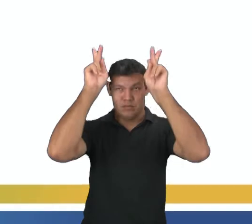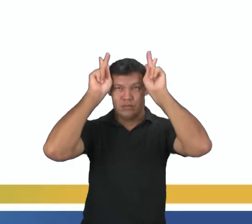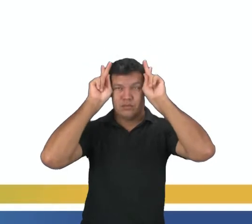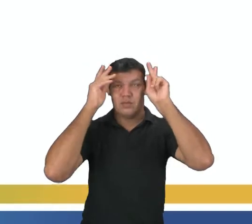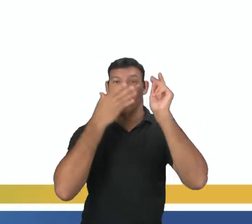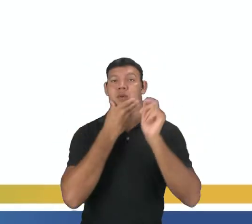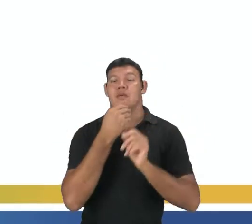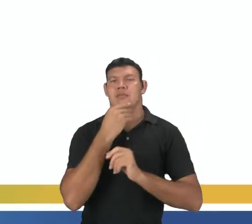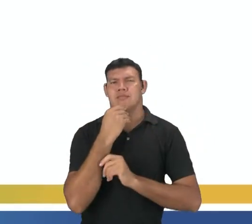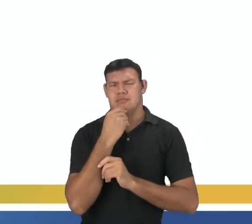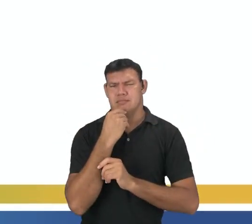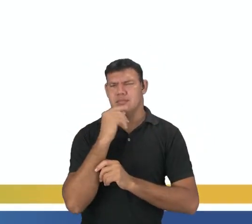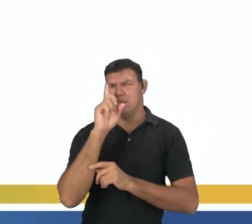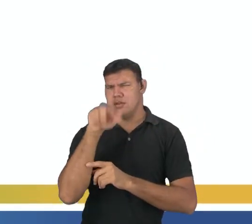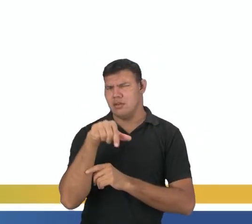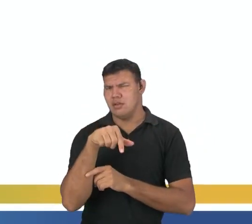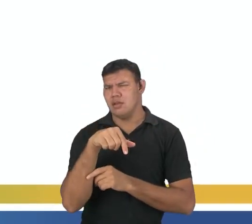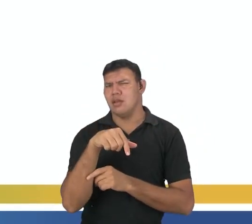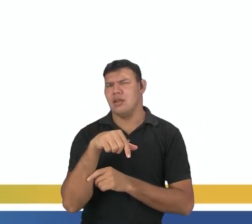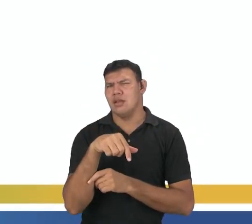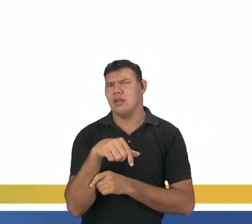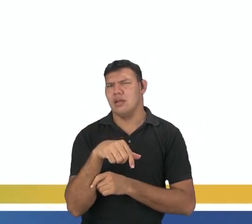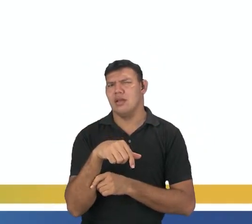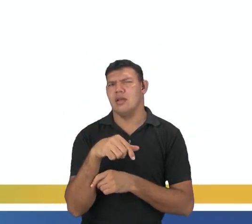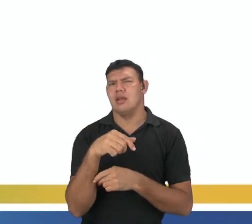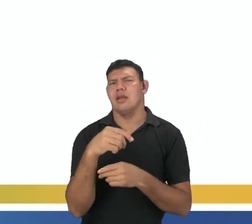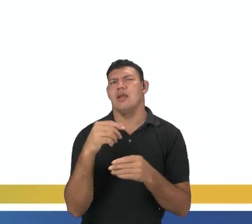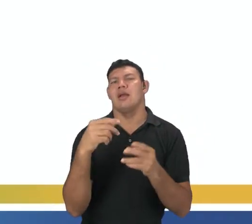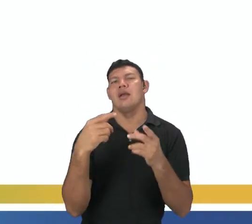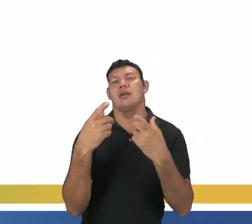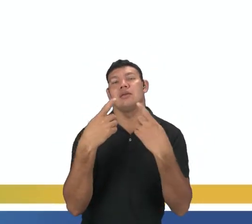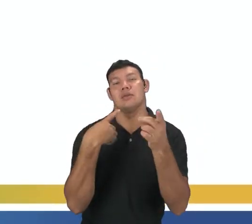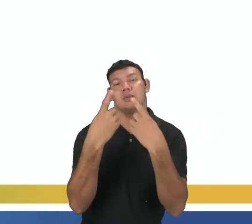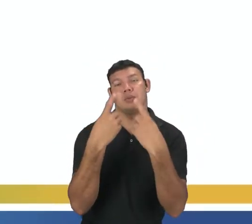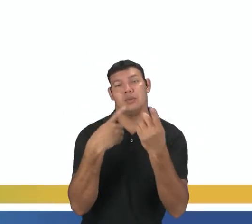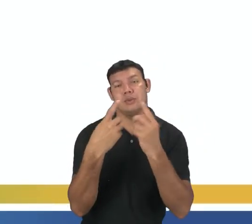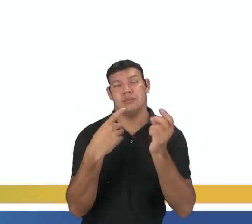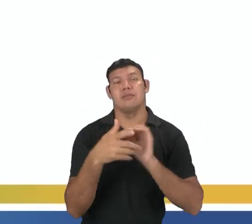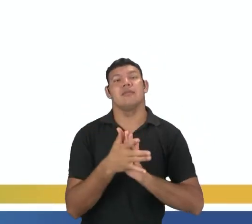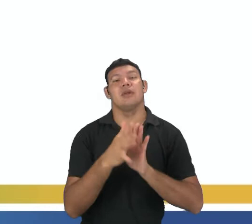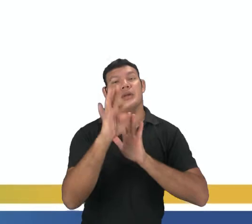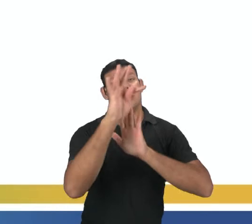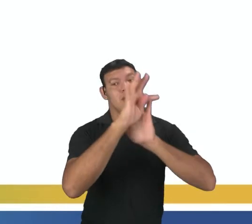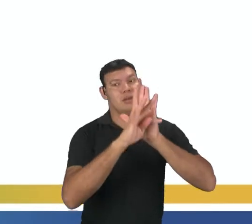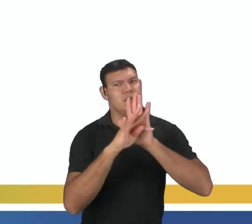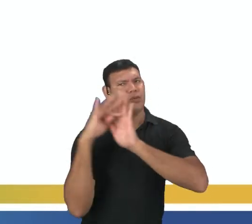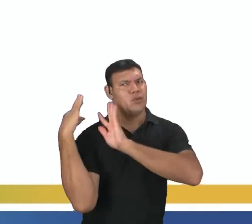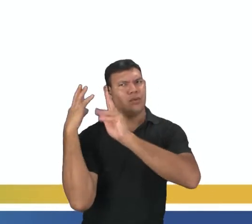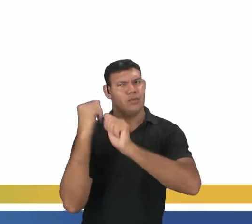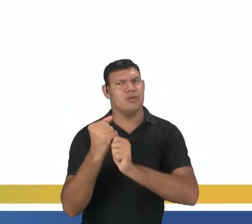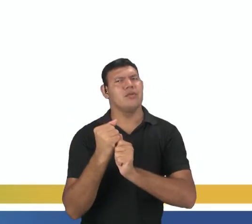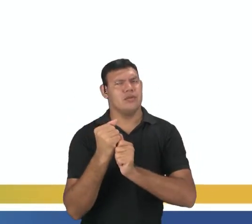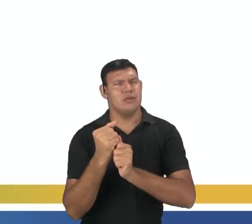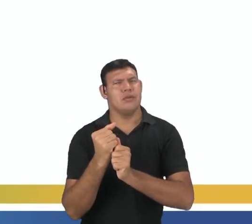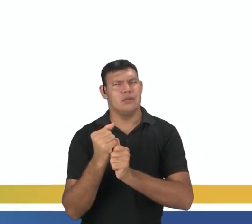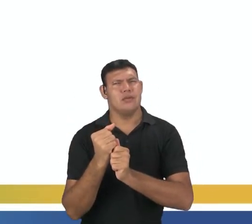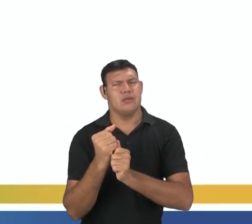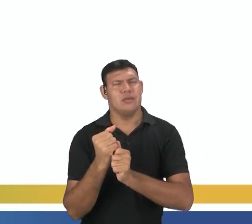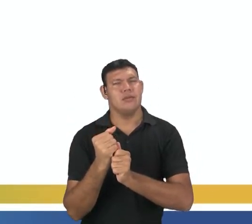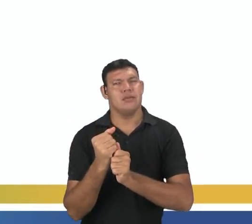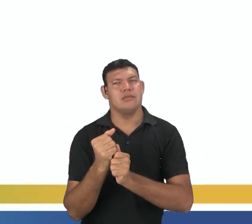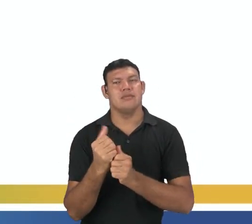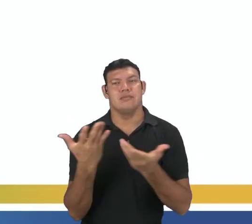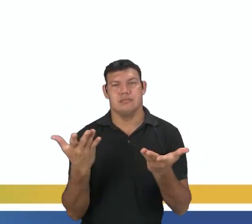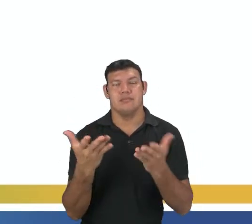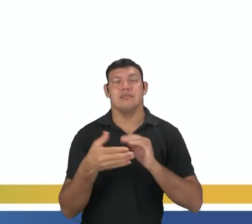príncipe. Foi esse que nós conversamos, vimos novamente, né, o texto. É sobre tudo isso que está contando o enredo dessa